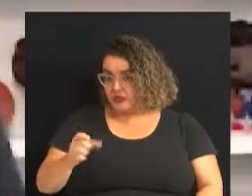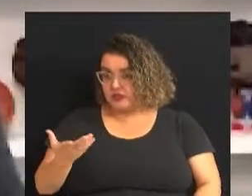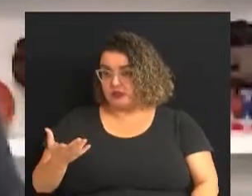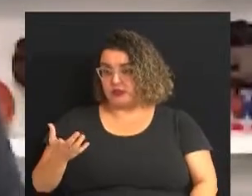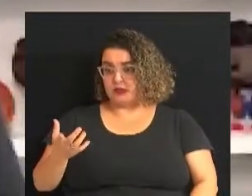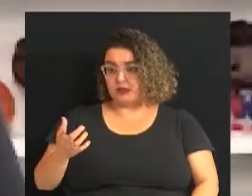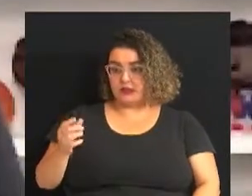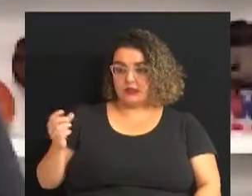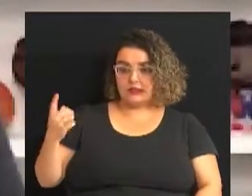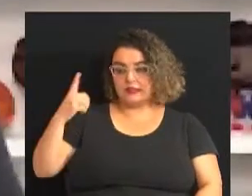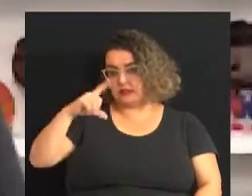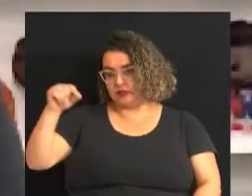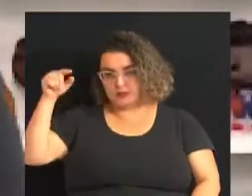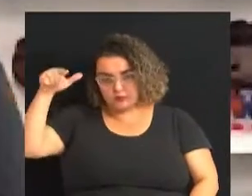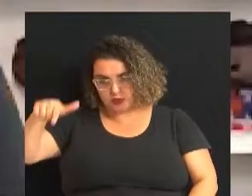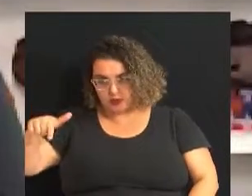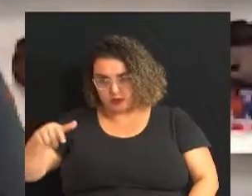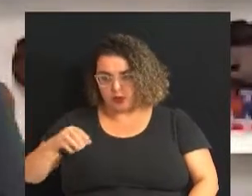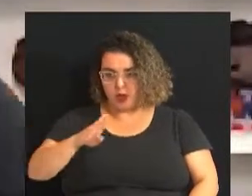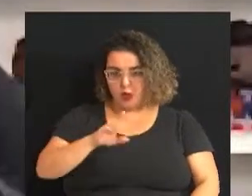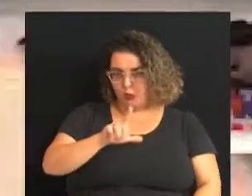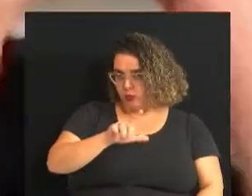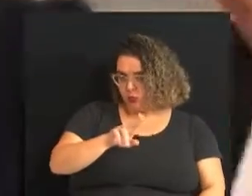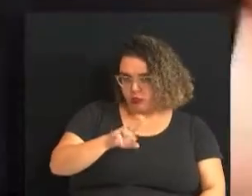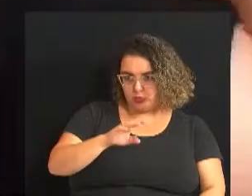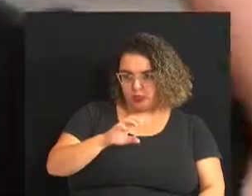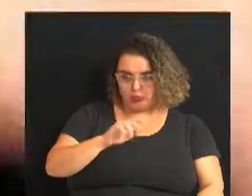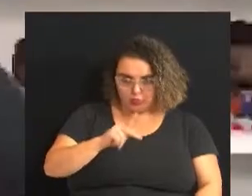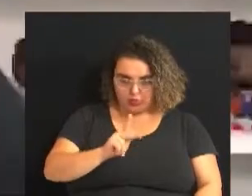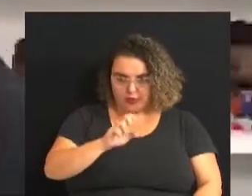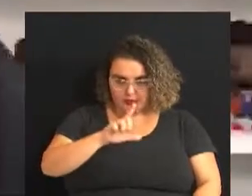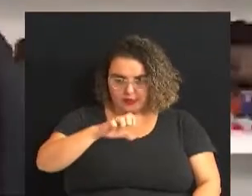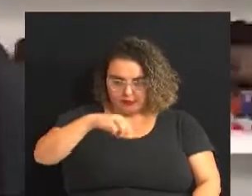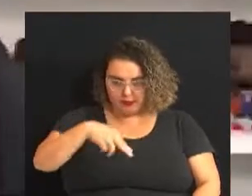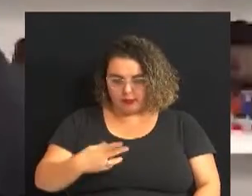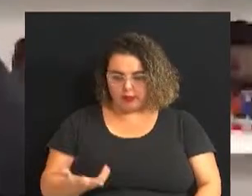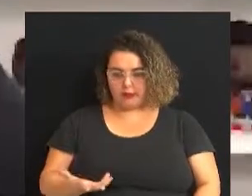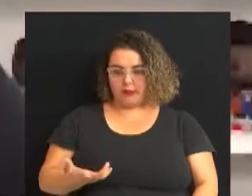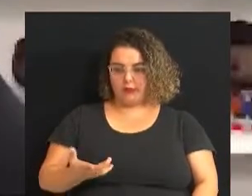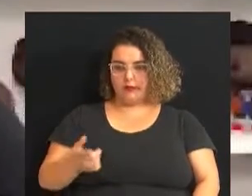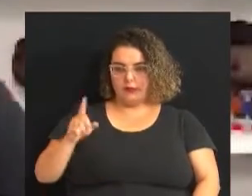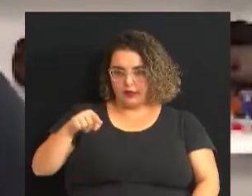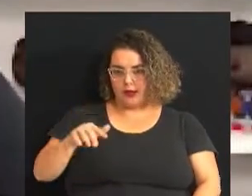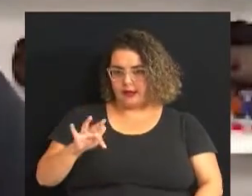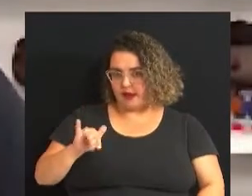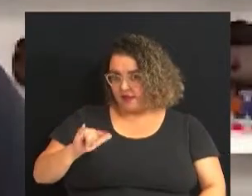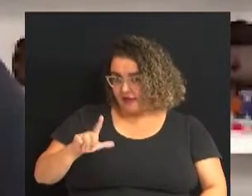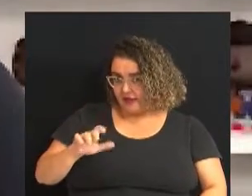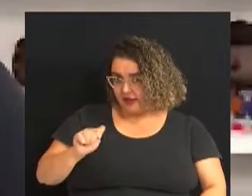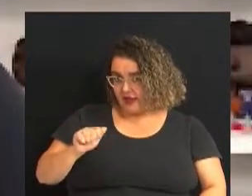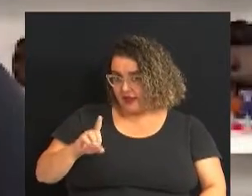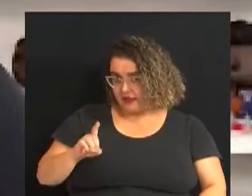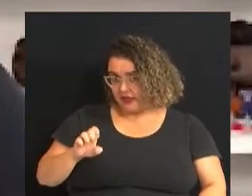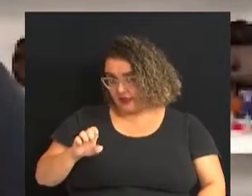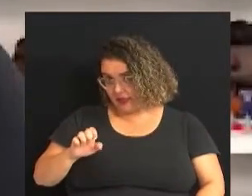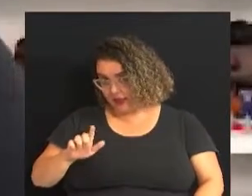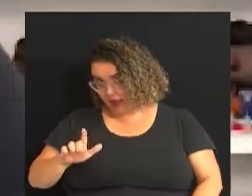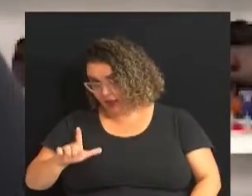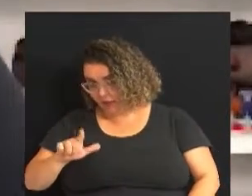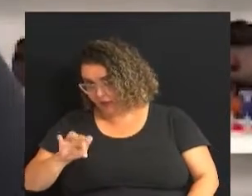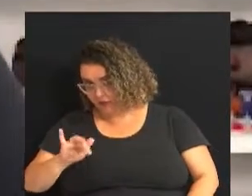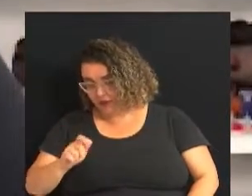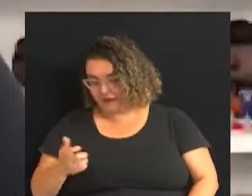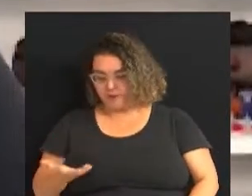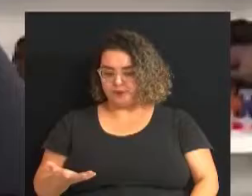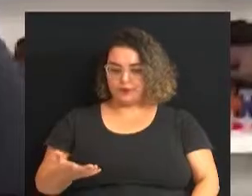Houston para ir para o Brooklyn Nets, e agora ele já é jogador do Philadelphia, como que as coisas Sim. mudam bastante, o